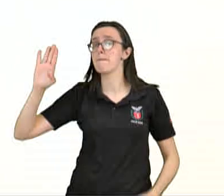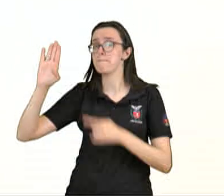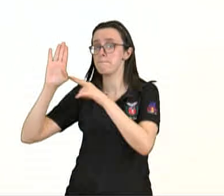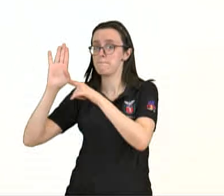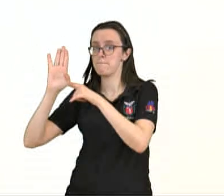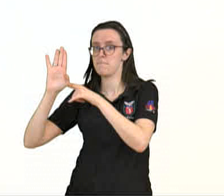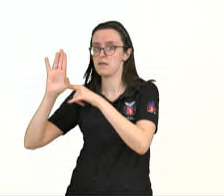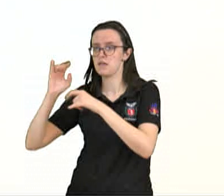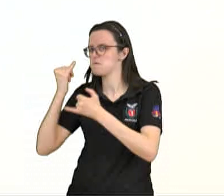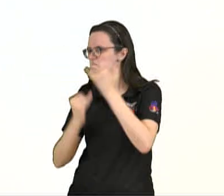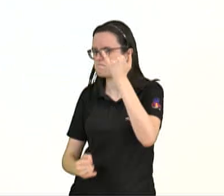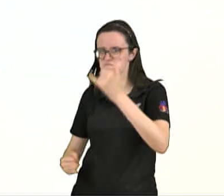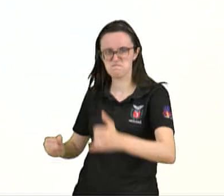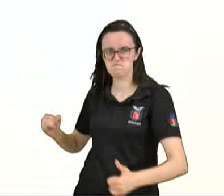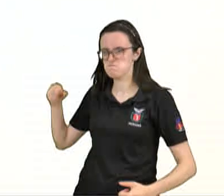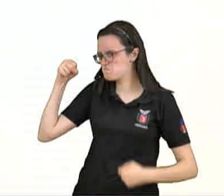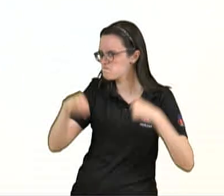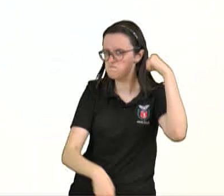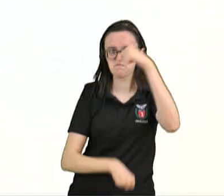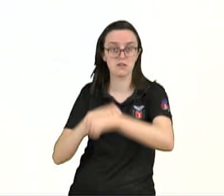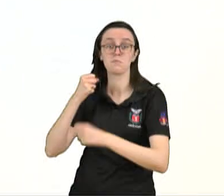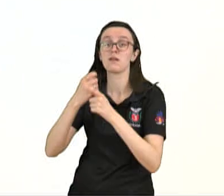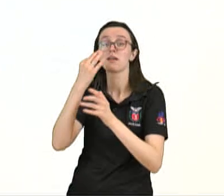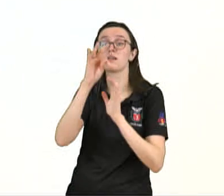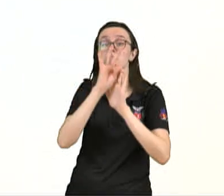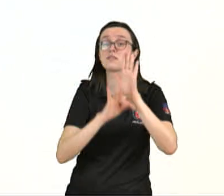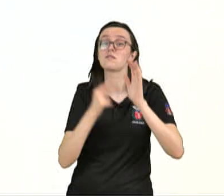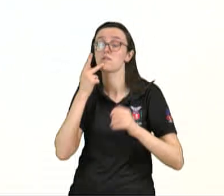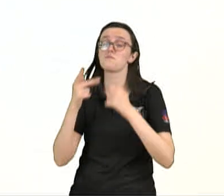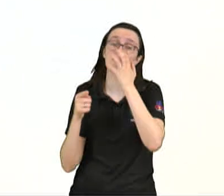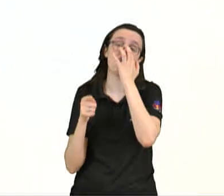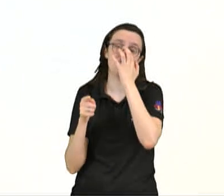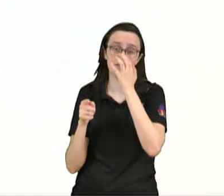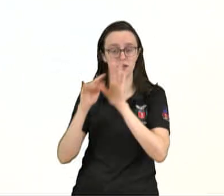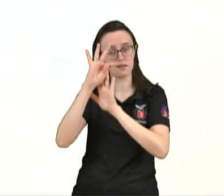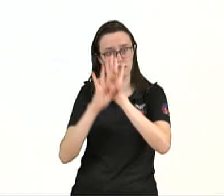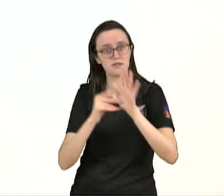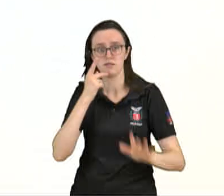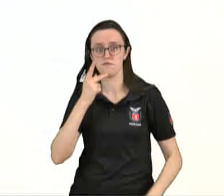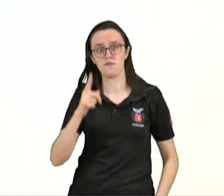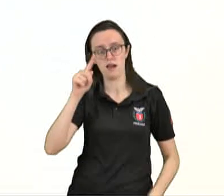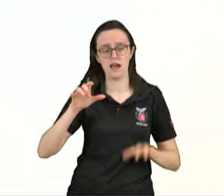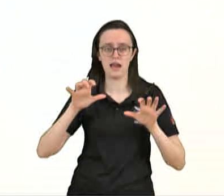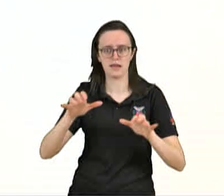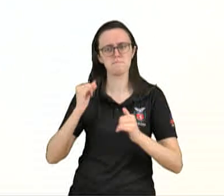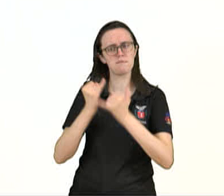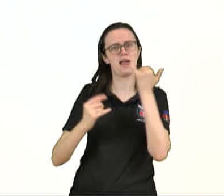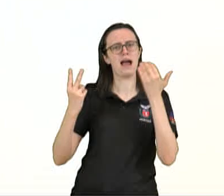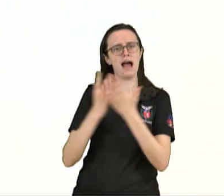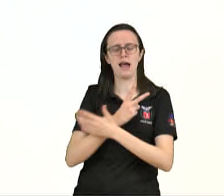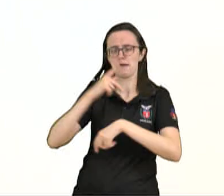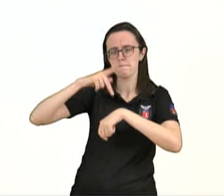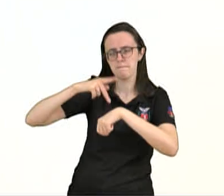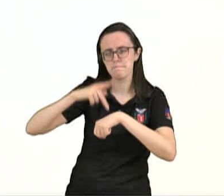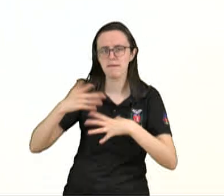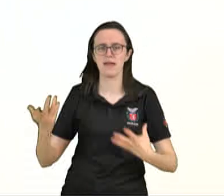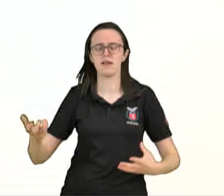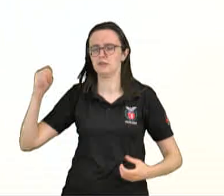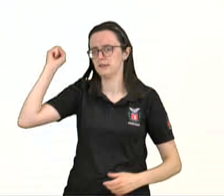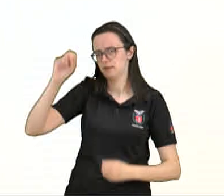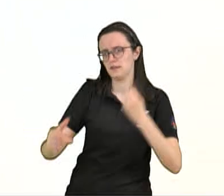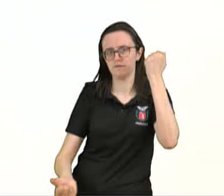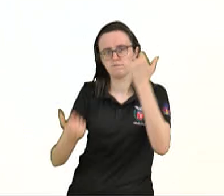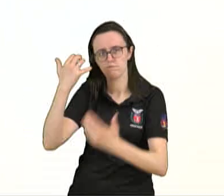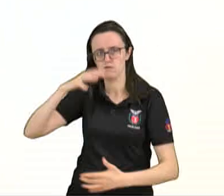que é condenável, porque, segundo o texto, eles agrediram ali. Ó. Então, foi condenável referente a isso, ó, com pedras e atearam fogo